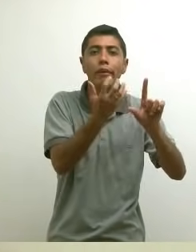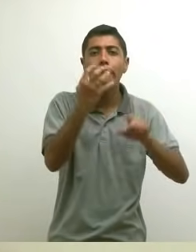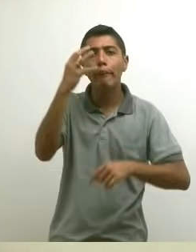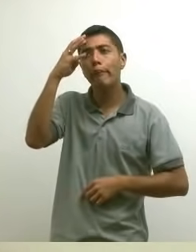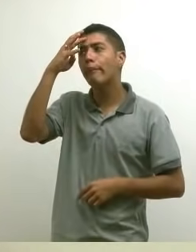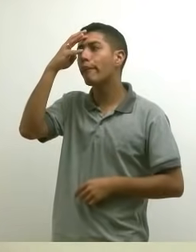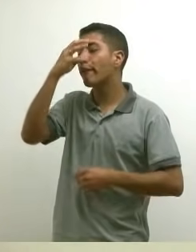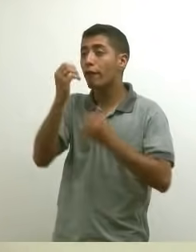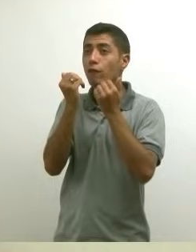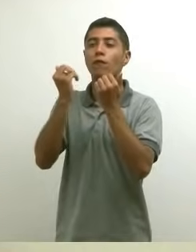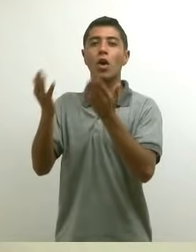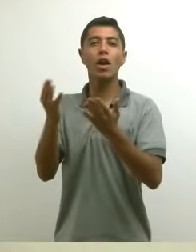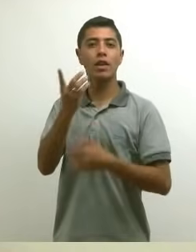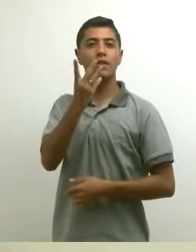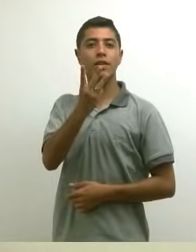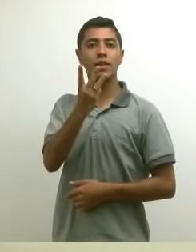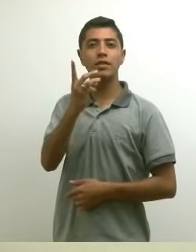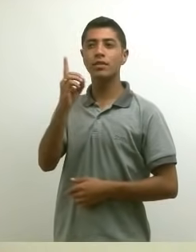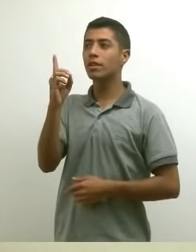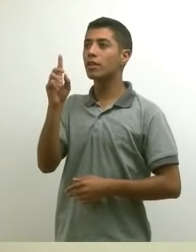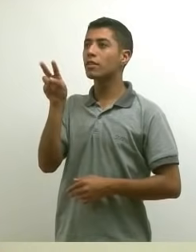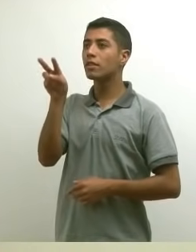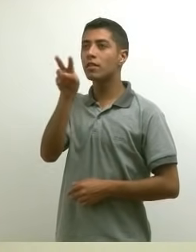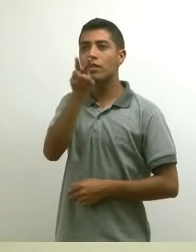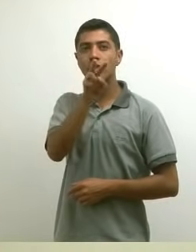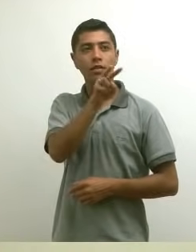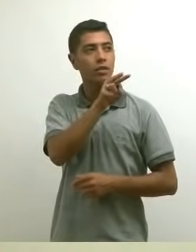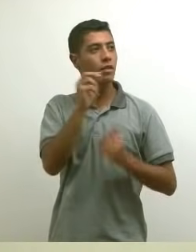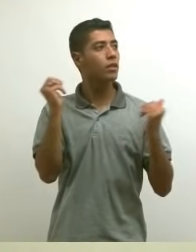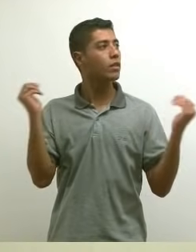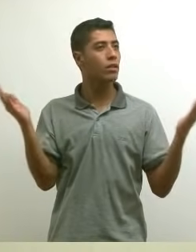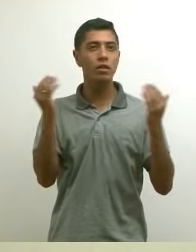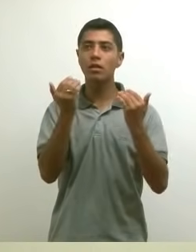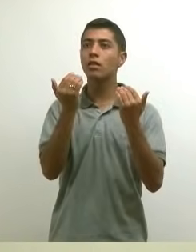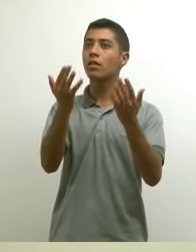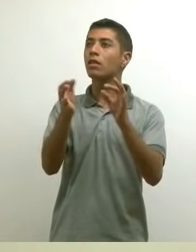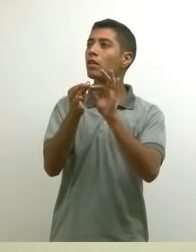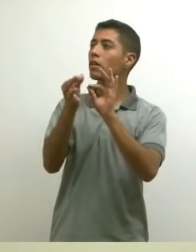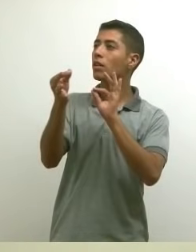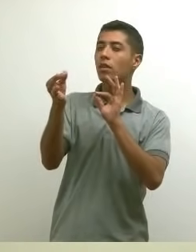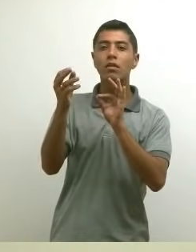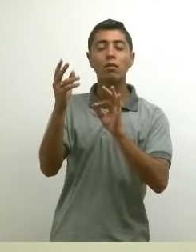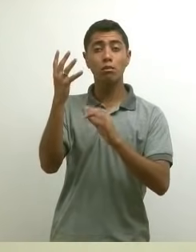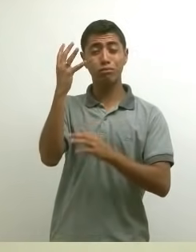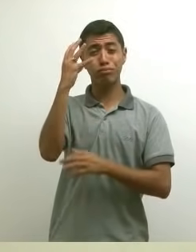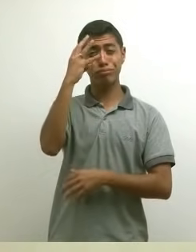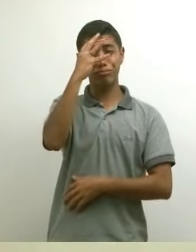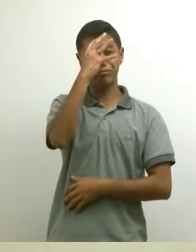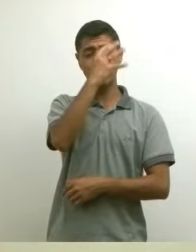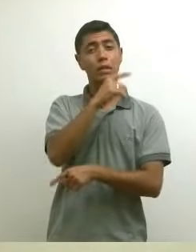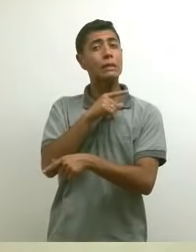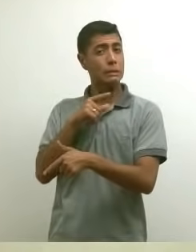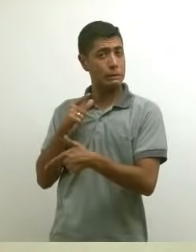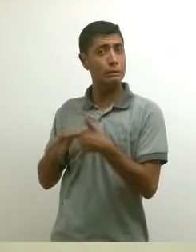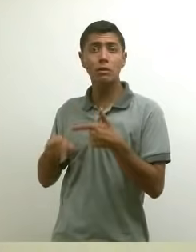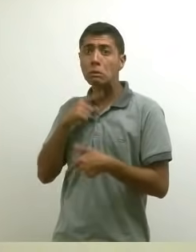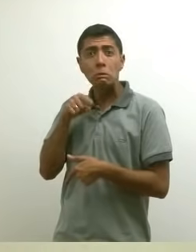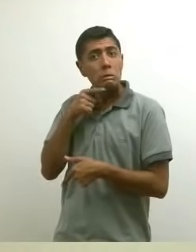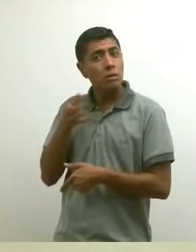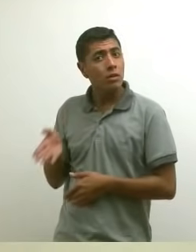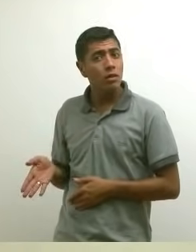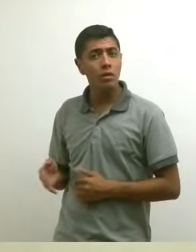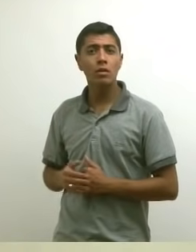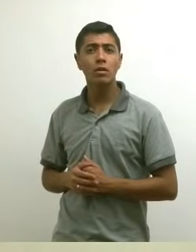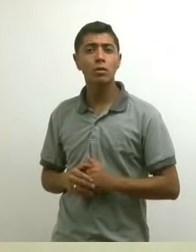sentido mais amplo o que significa correr numa esteira numa academia significa uma